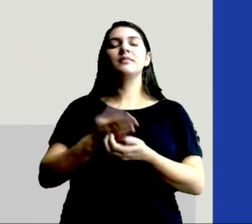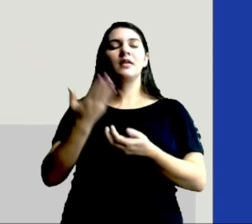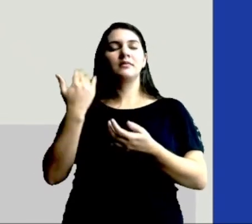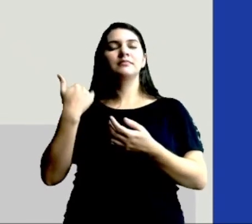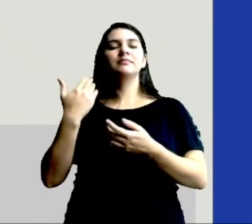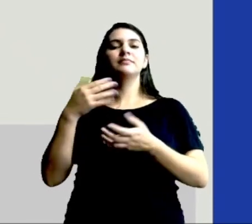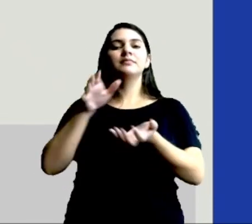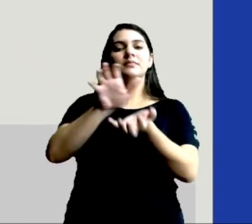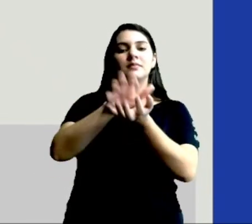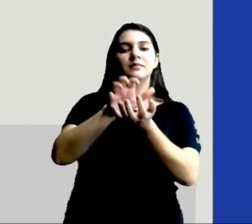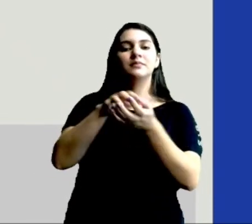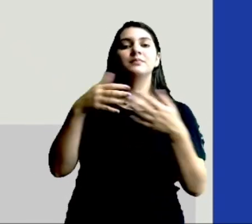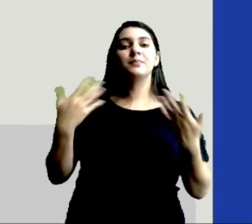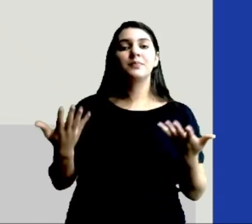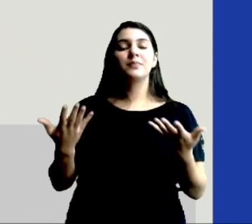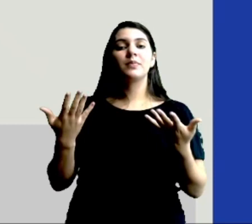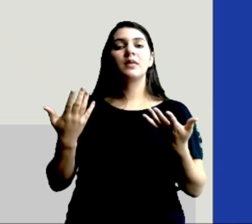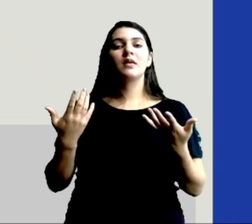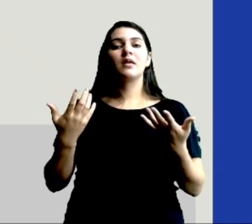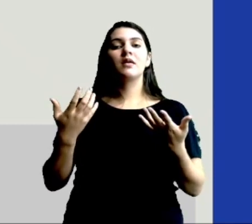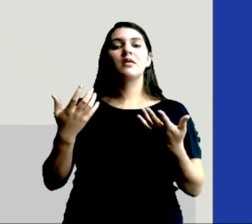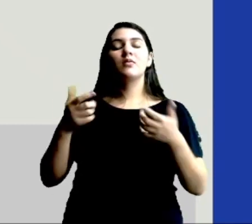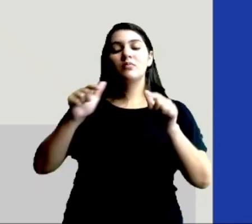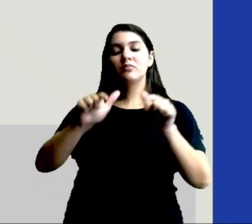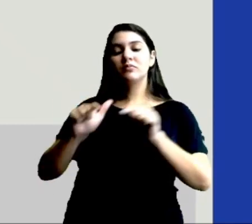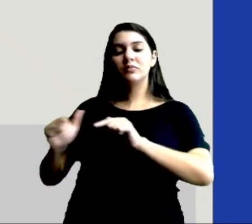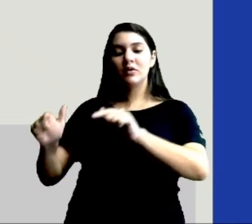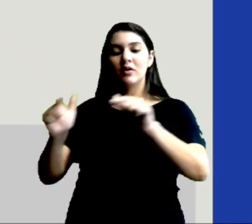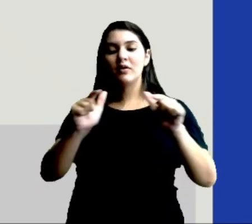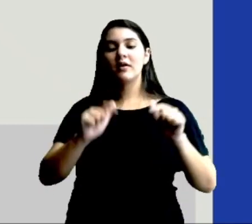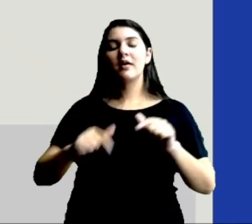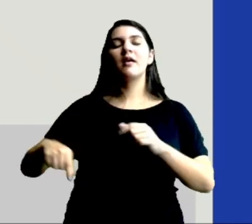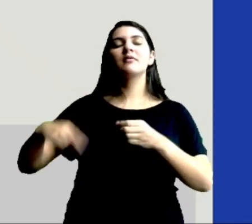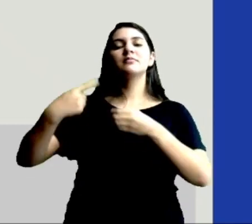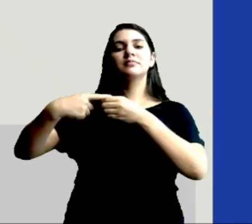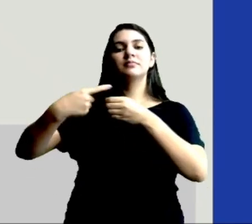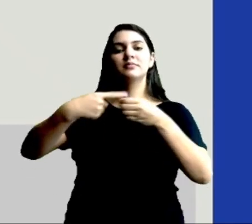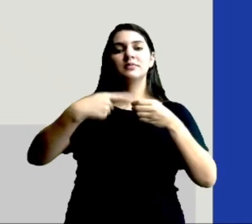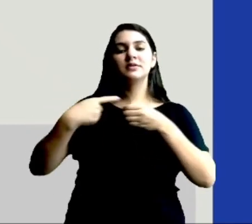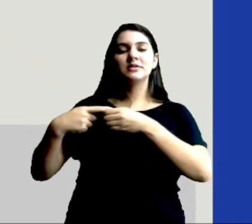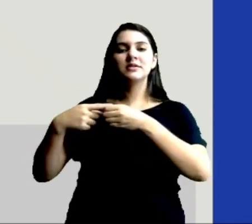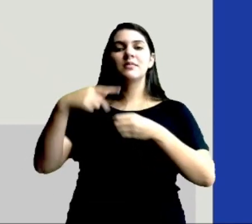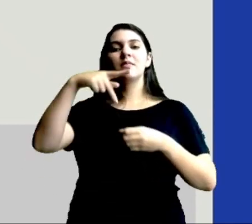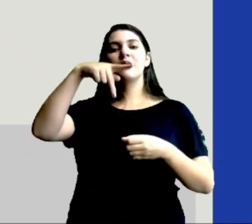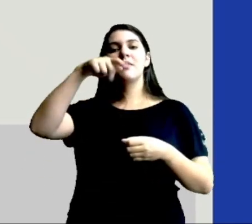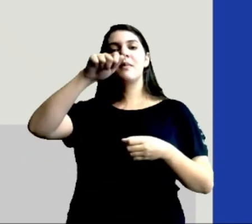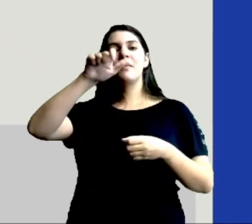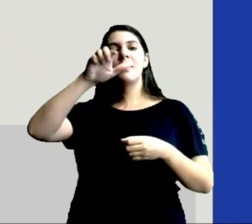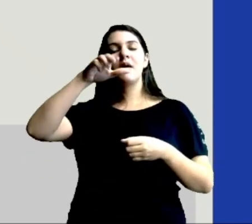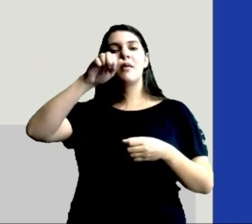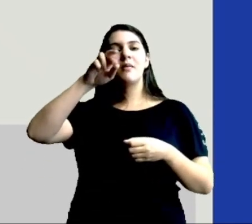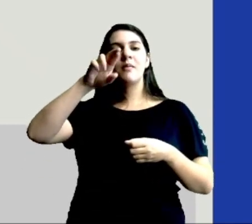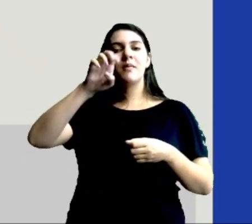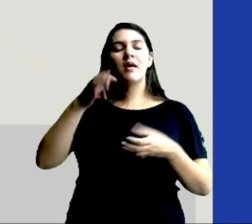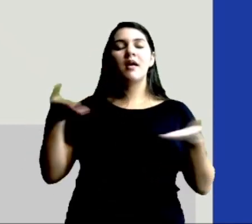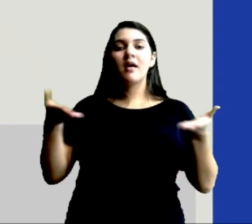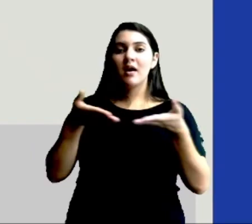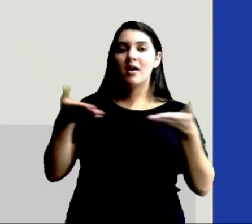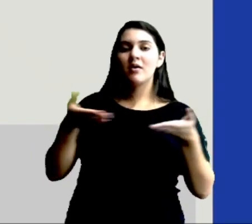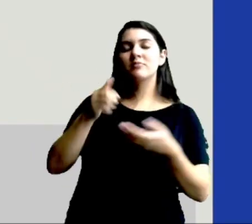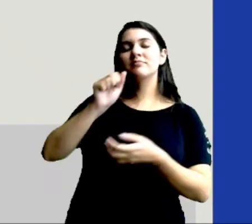que era. Porém, a região onde ele pertence ao município de União dos Palmares hoje faz parte de Alagoas. E na